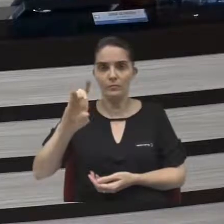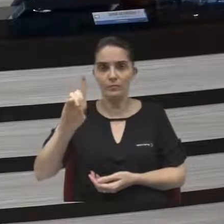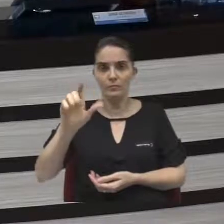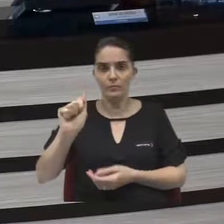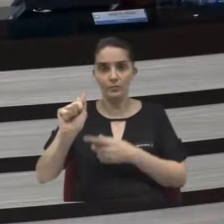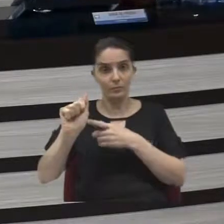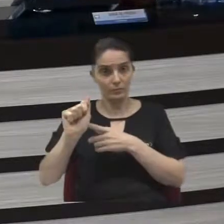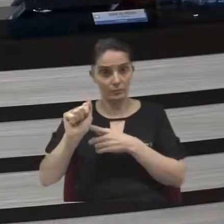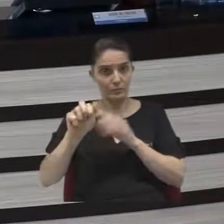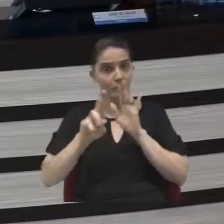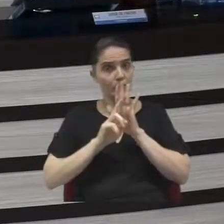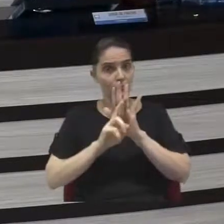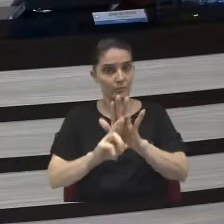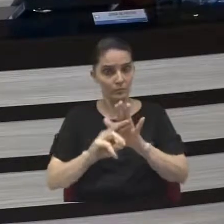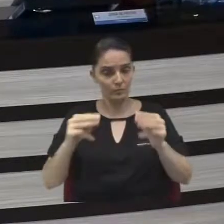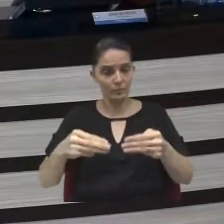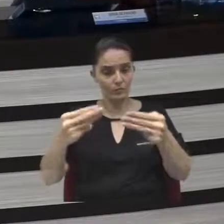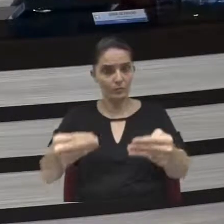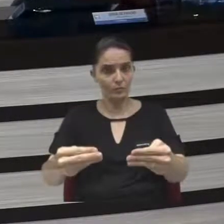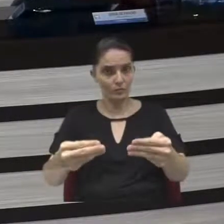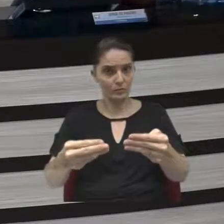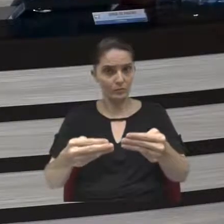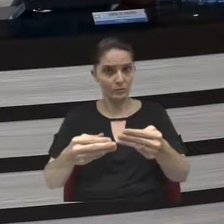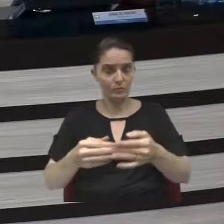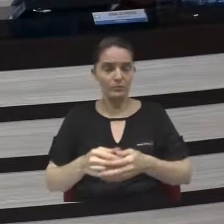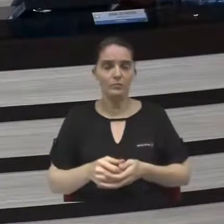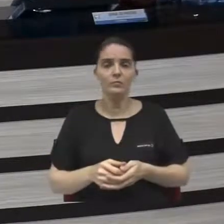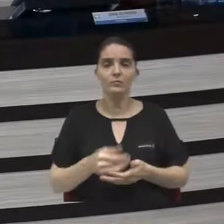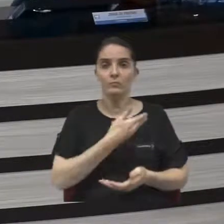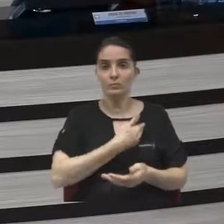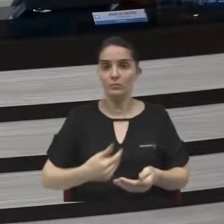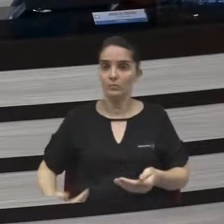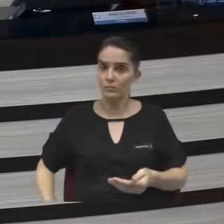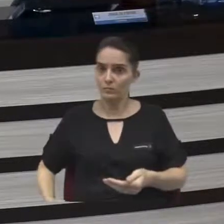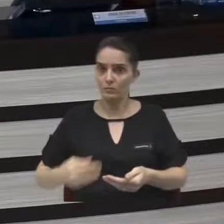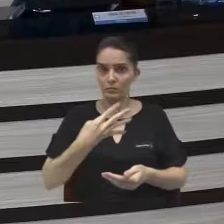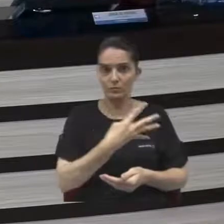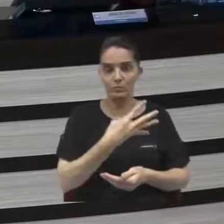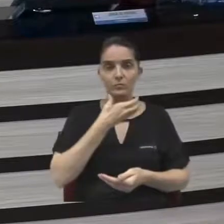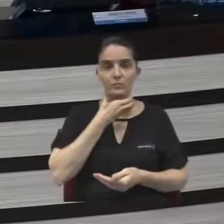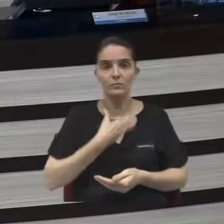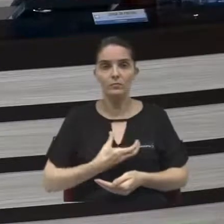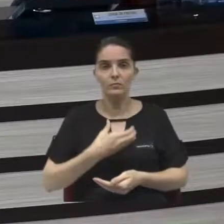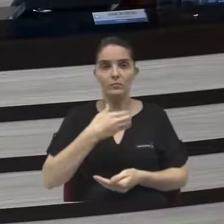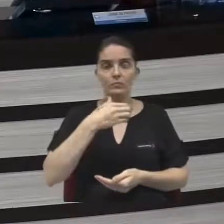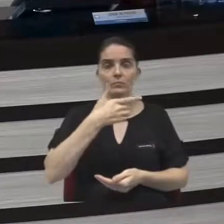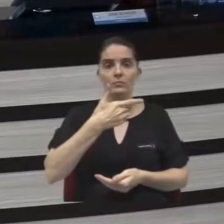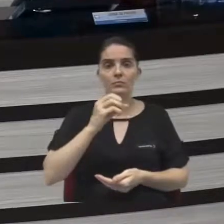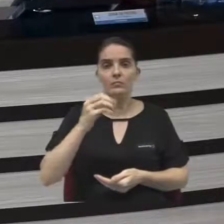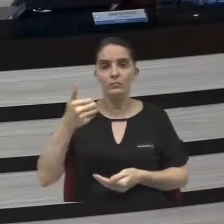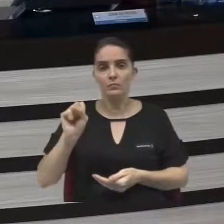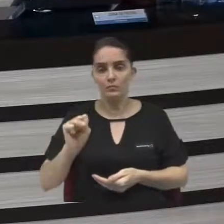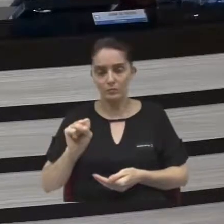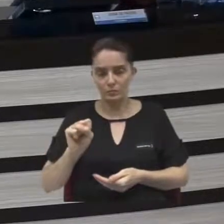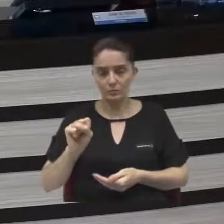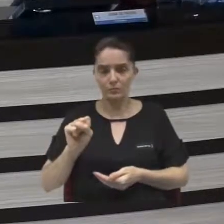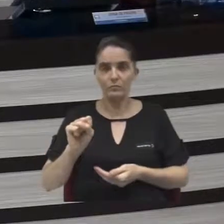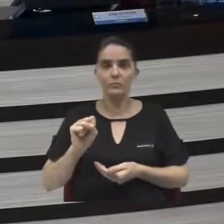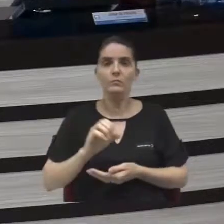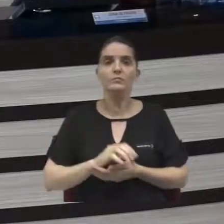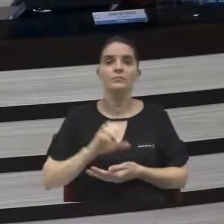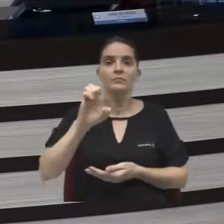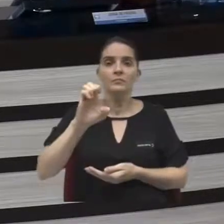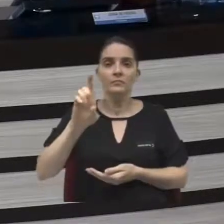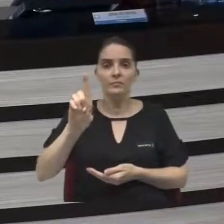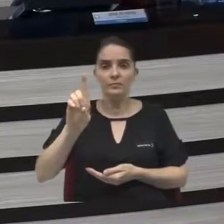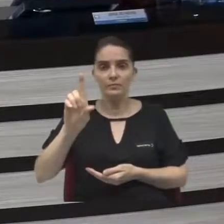Ministério Público de Contas. Publique-se, São Paulo, 4 de dezembro de 2018, Edgar Camargo Rodrigues, presidente, Cristiana